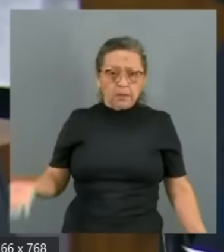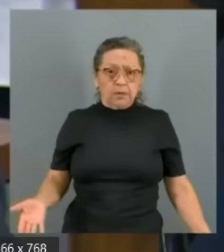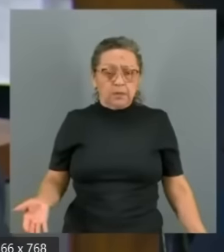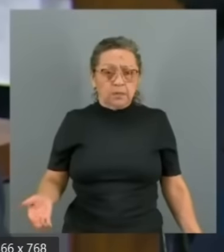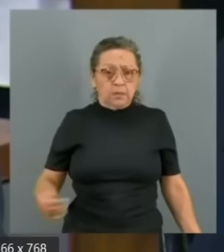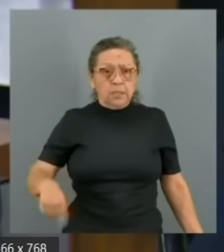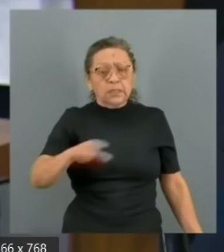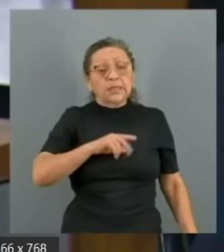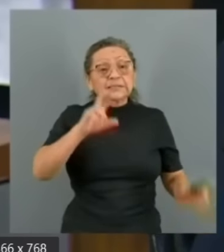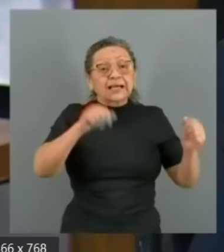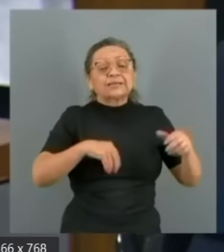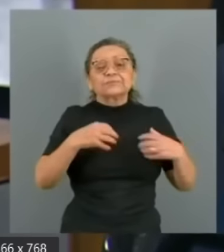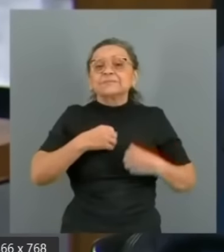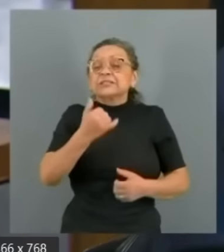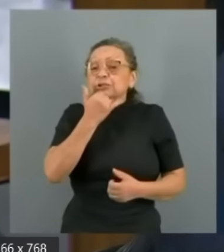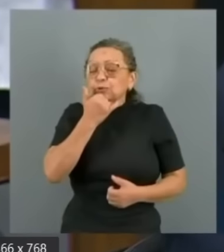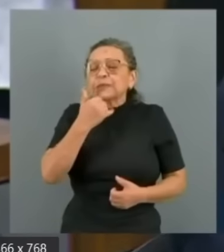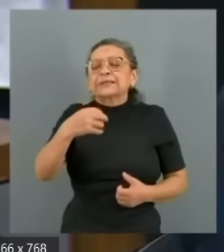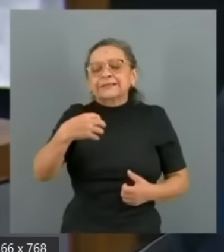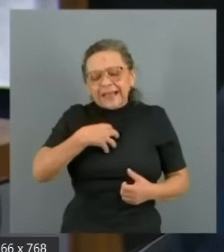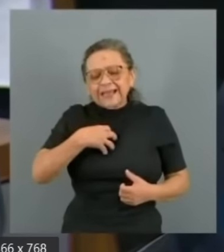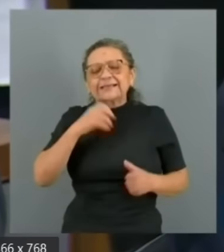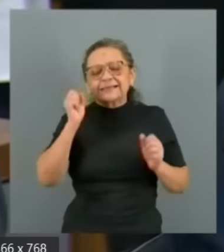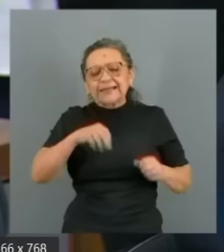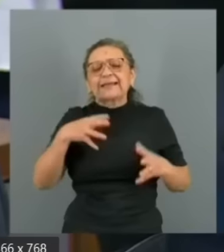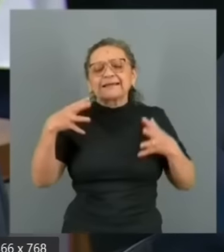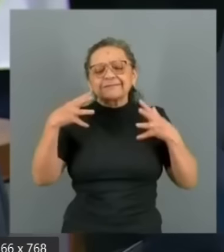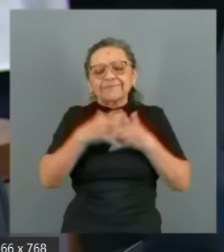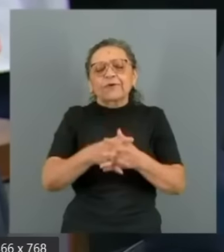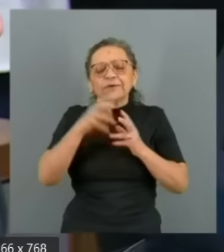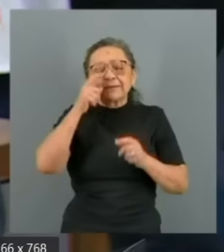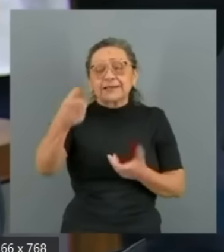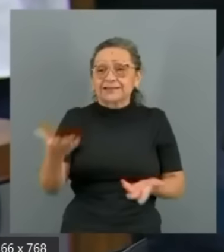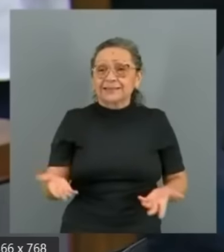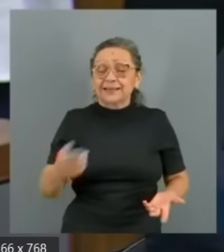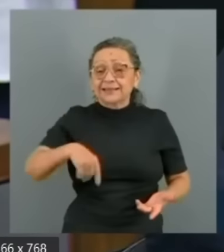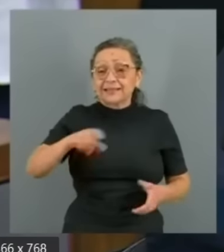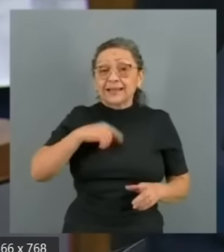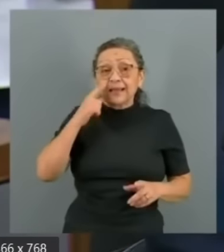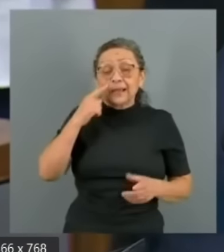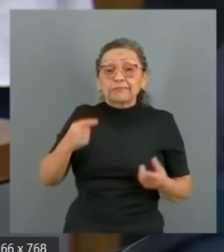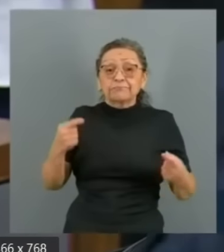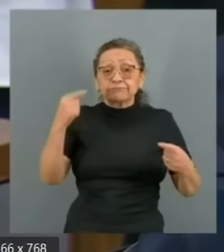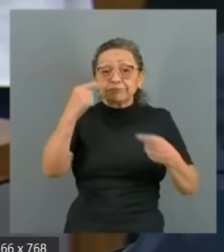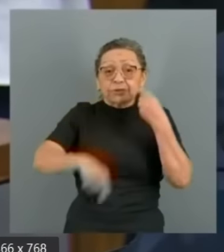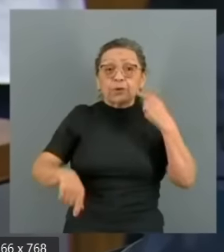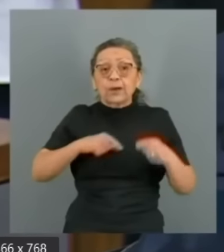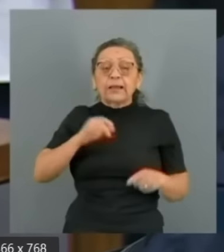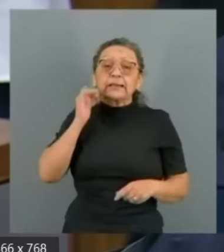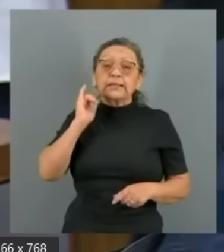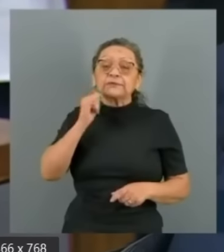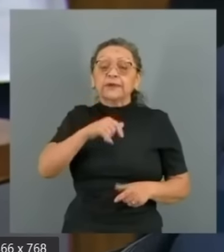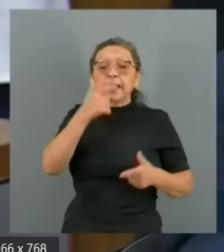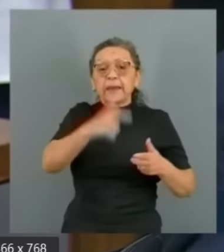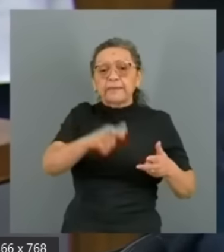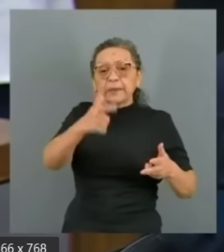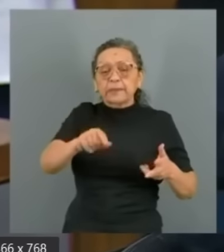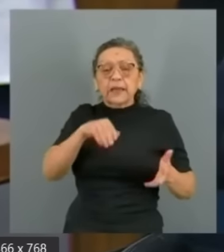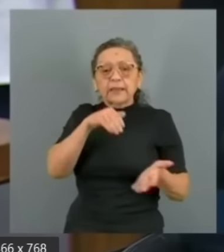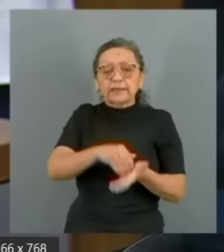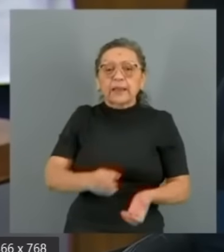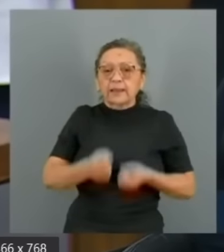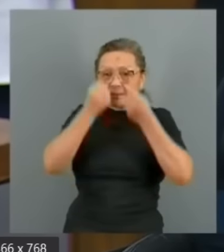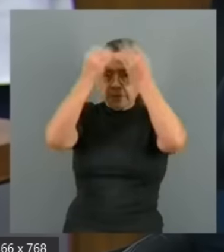caso, me desculpe, há um claro conflito de interesse. E esse conflito de interesse contrasta com a narrativa que é repetida aqui até a